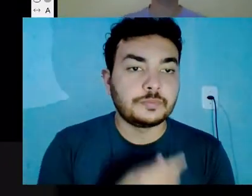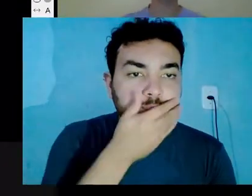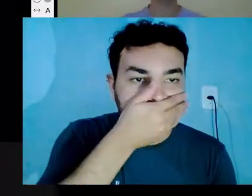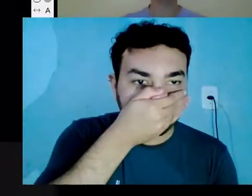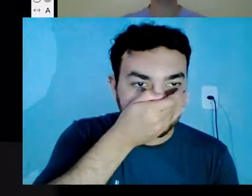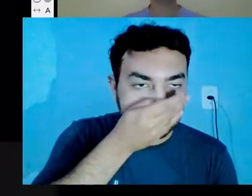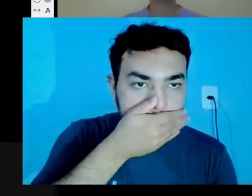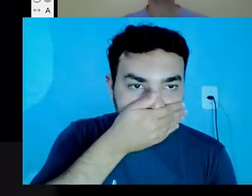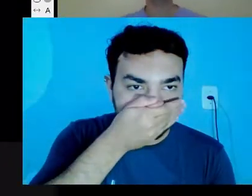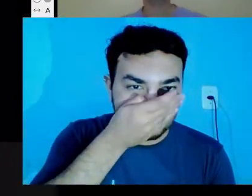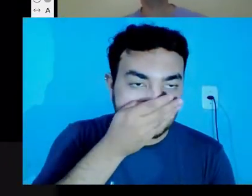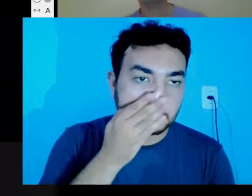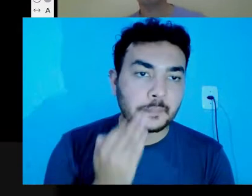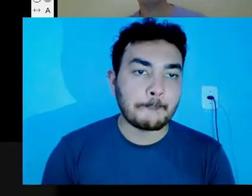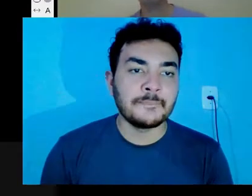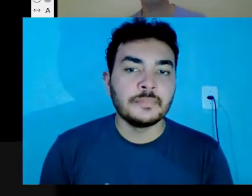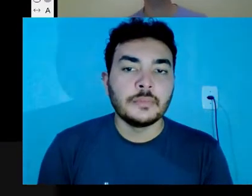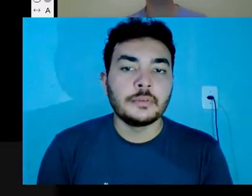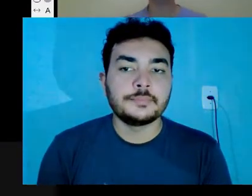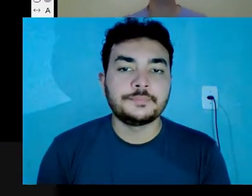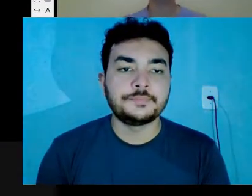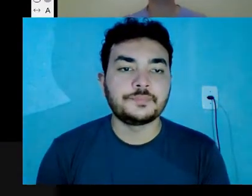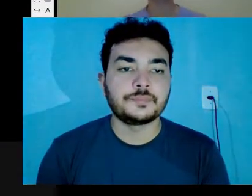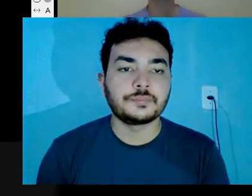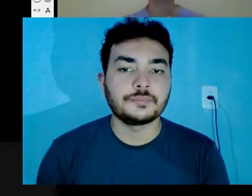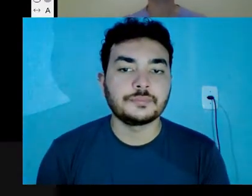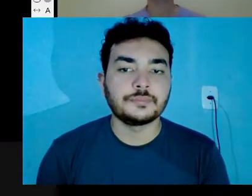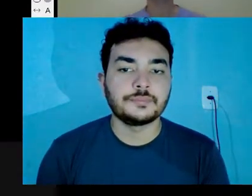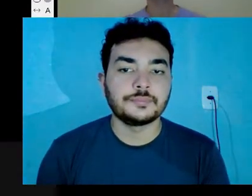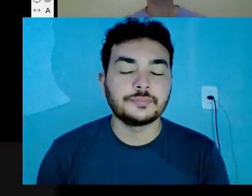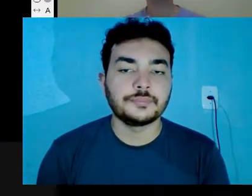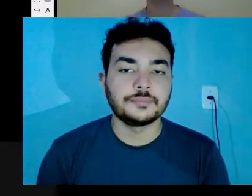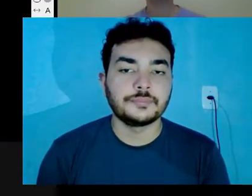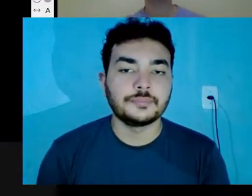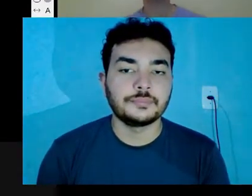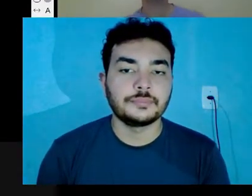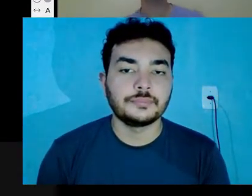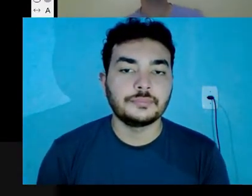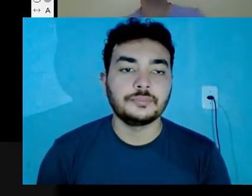o elétron 1 no átomo A e o elétron 2 no átomo B, e a outra possibilidade, considerando